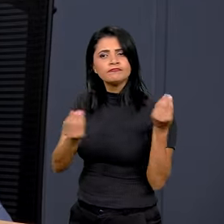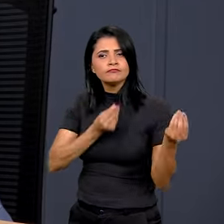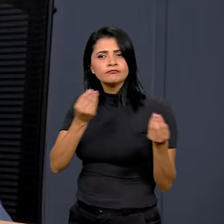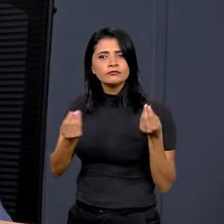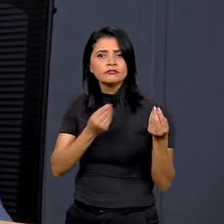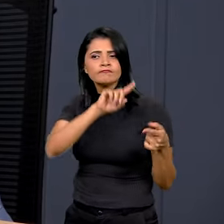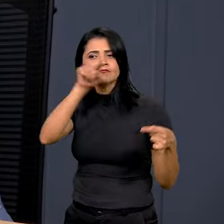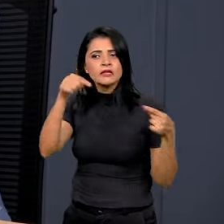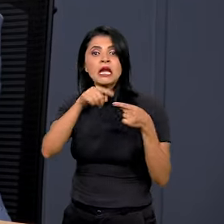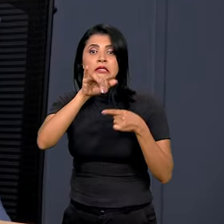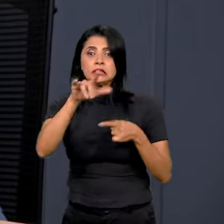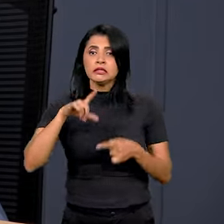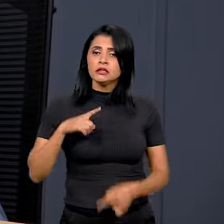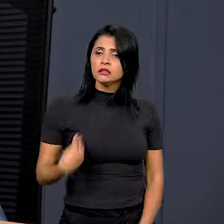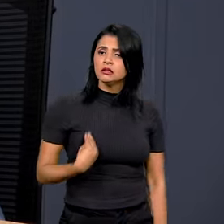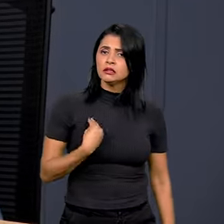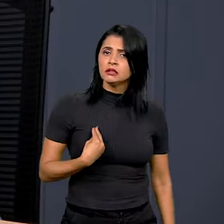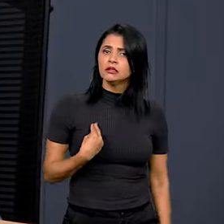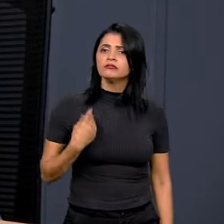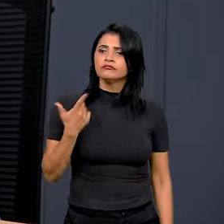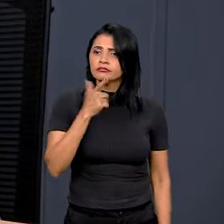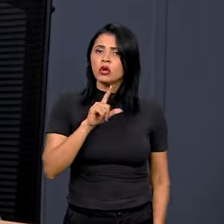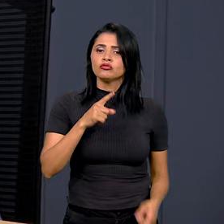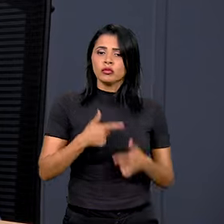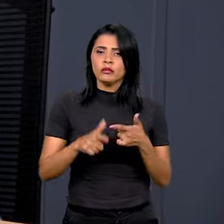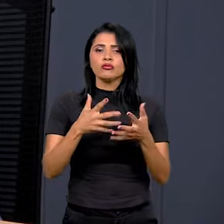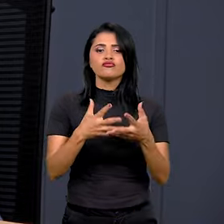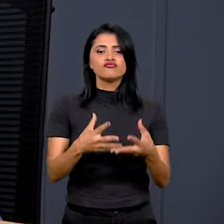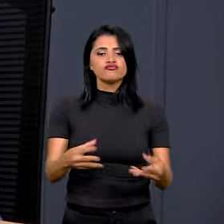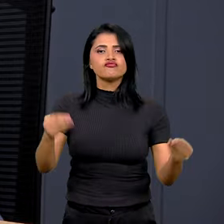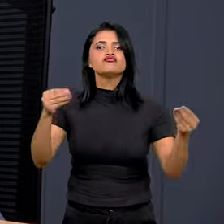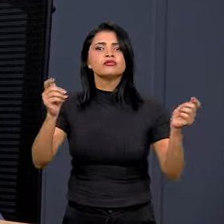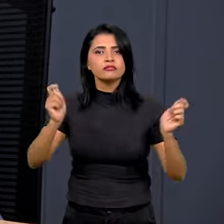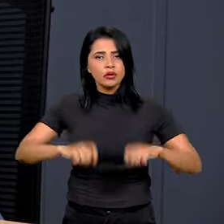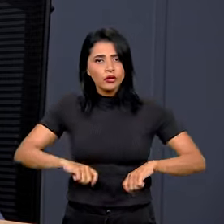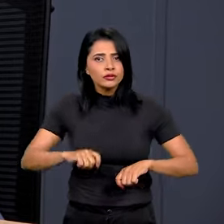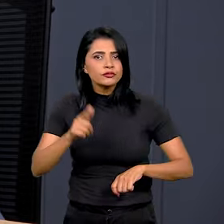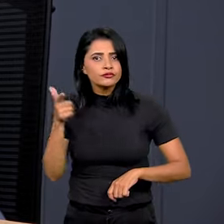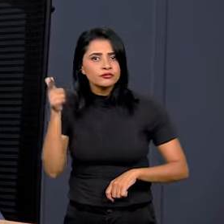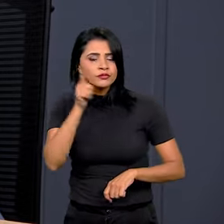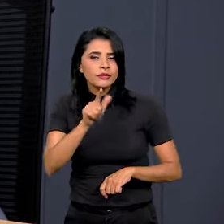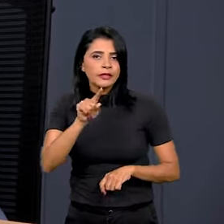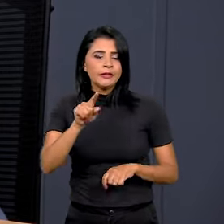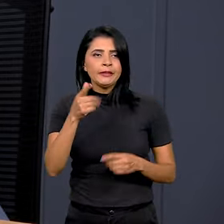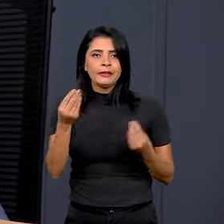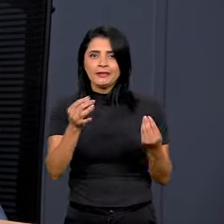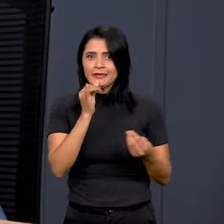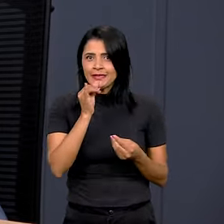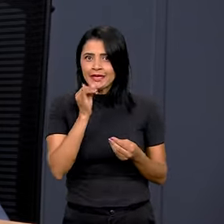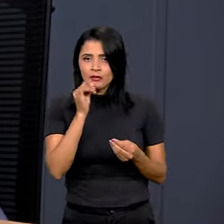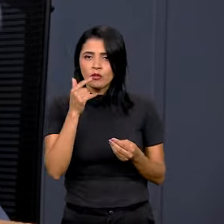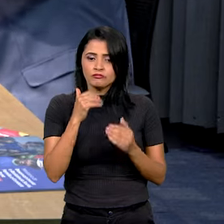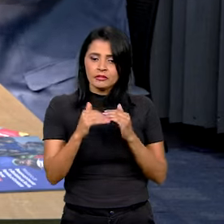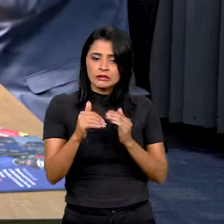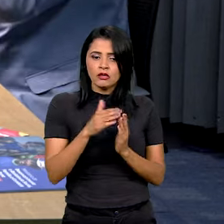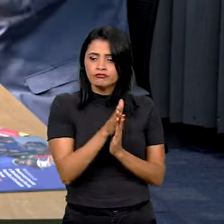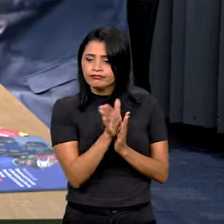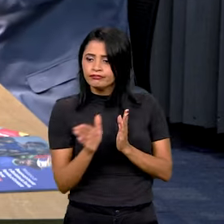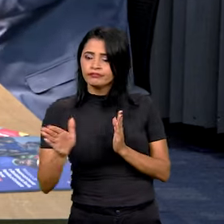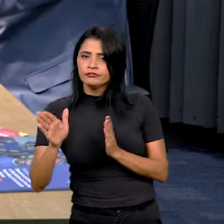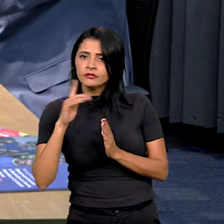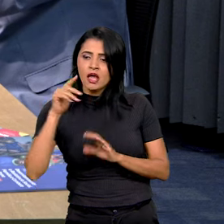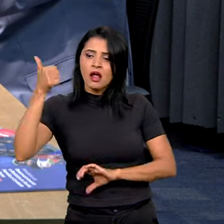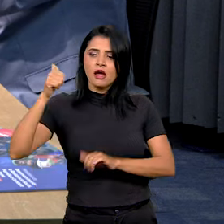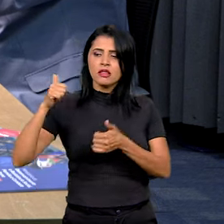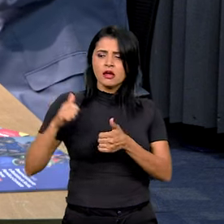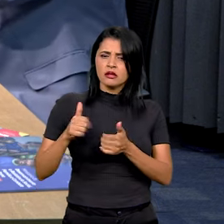de fazer com que se isso existir a gente consiga resolver o problema né a num num desvio né a gente pega um desvio padrão específico